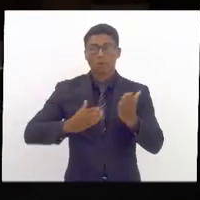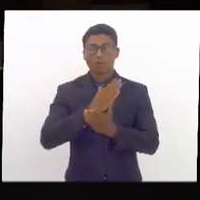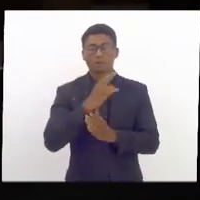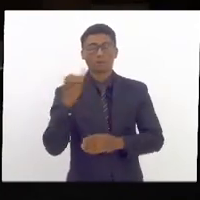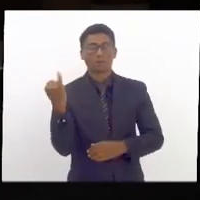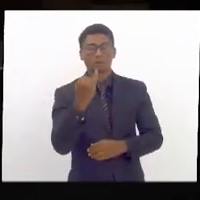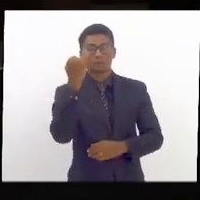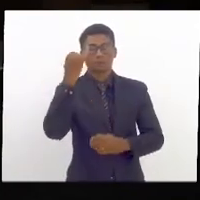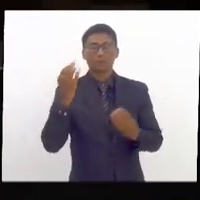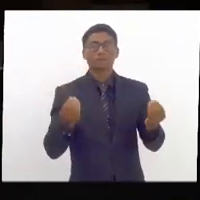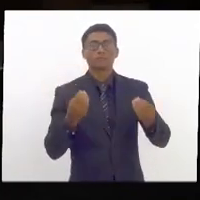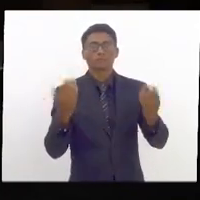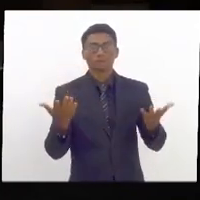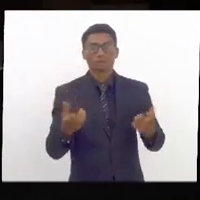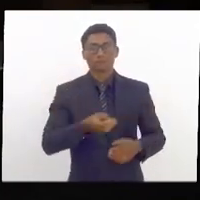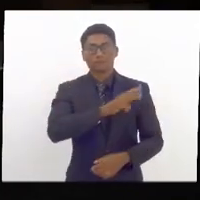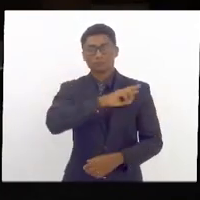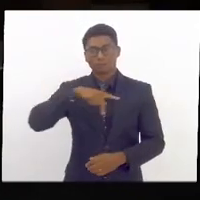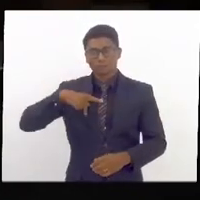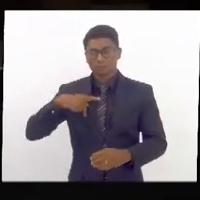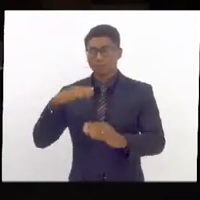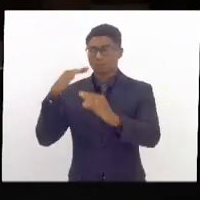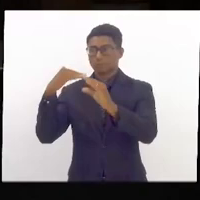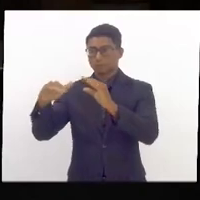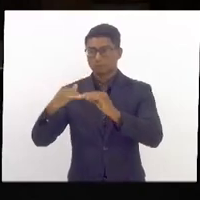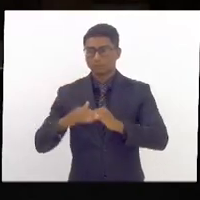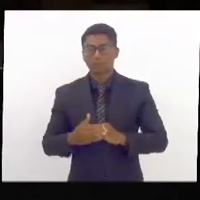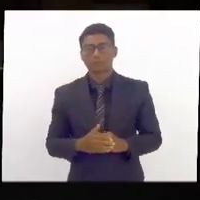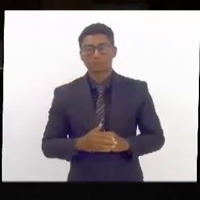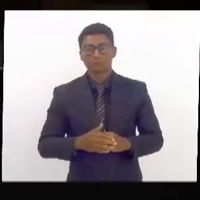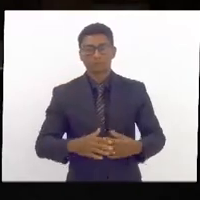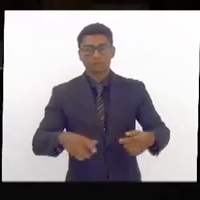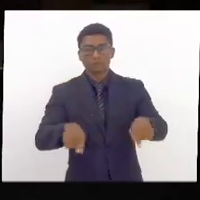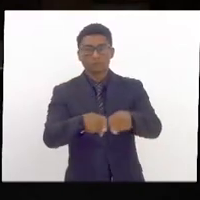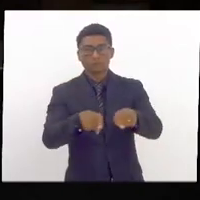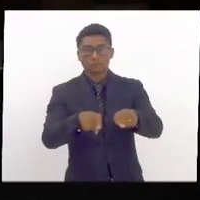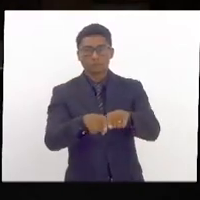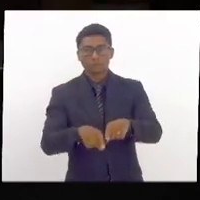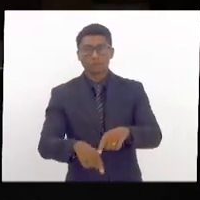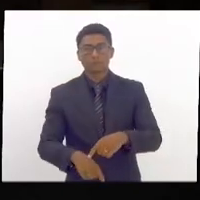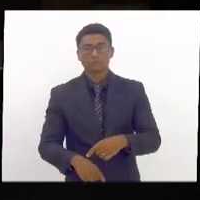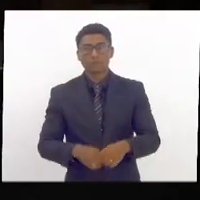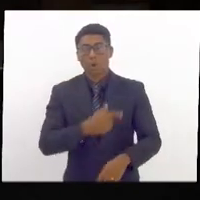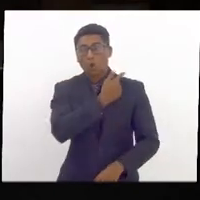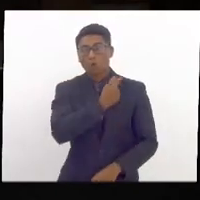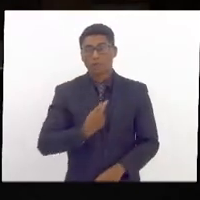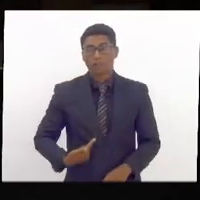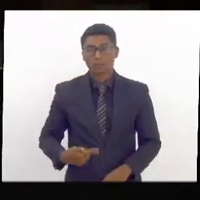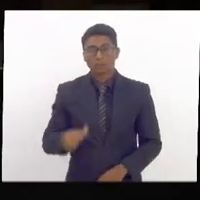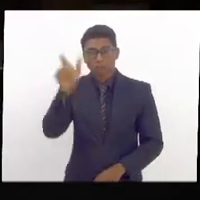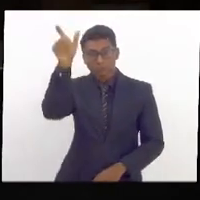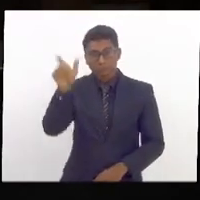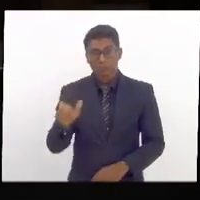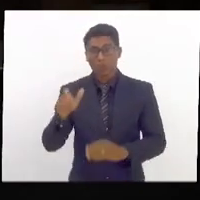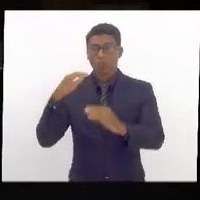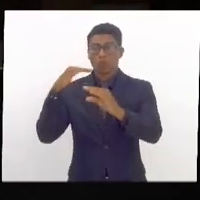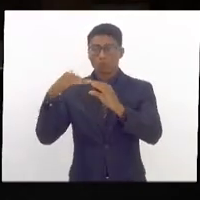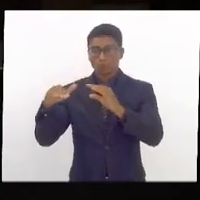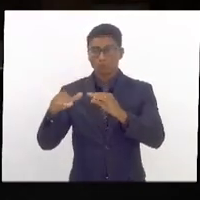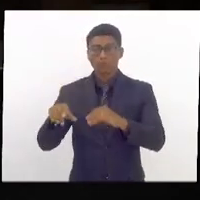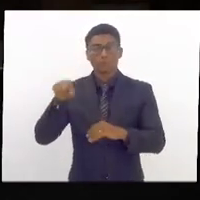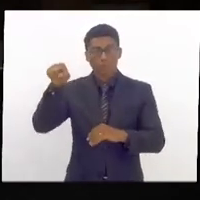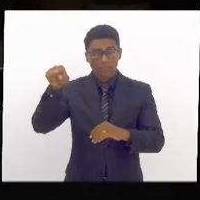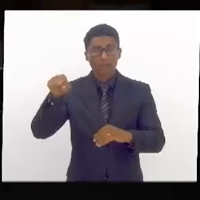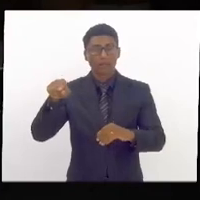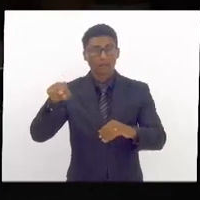ser encaminhado para o Ministério Público, para o governo, principalmente para o governador, para ver se ele toma vergonha na cara e bota o sistema